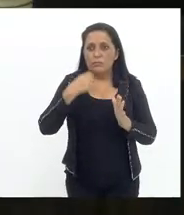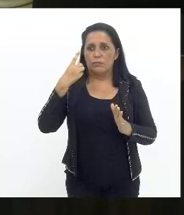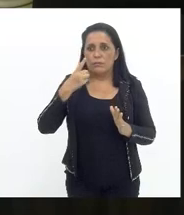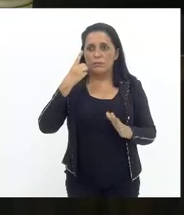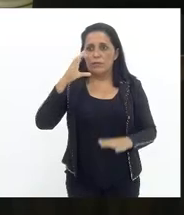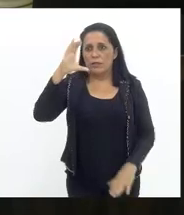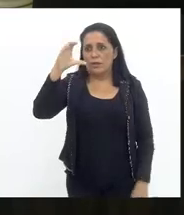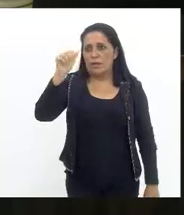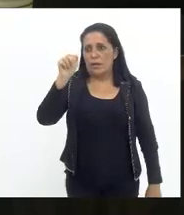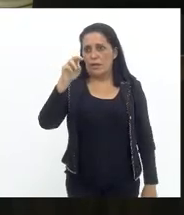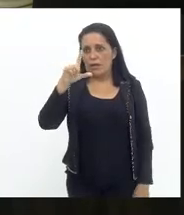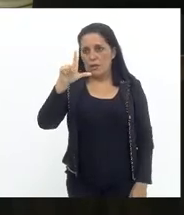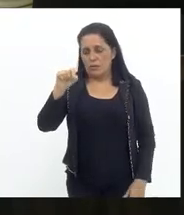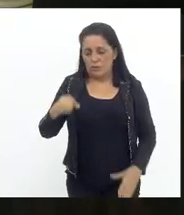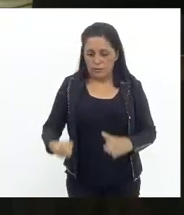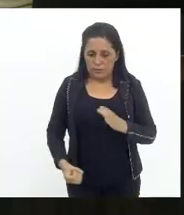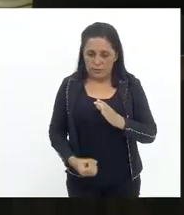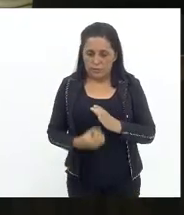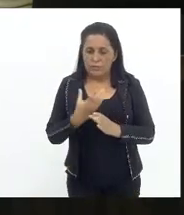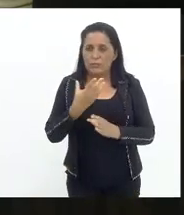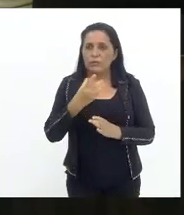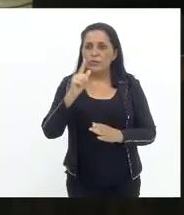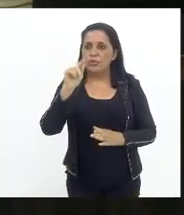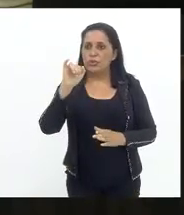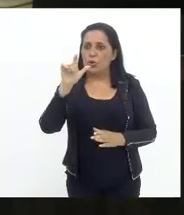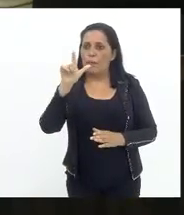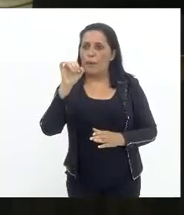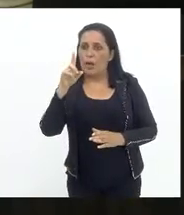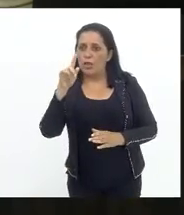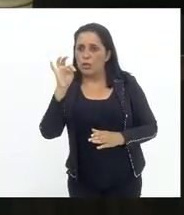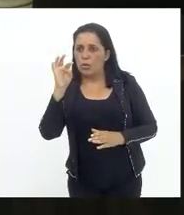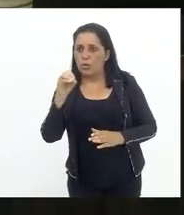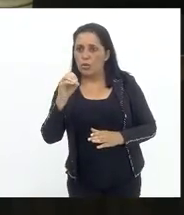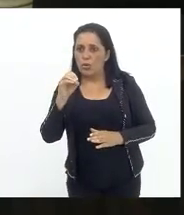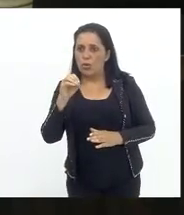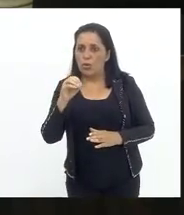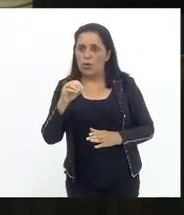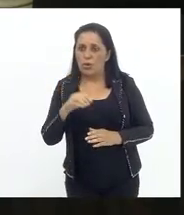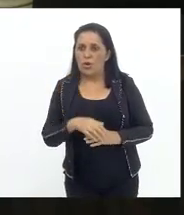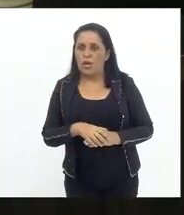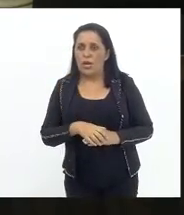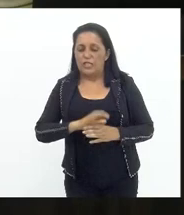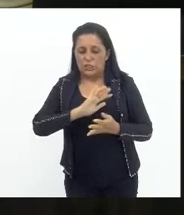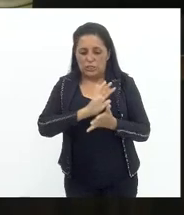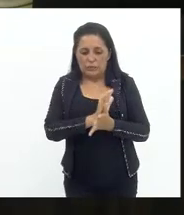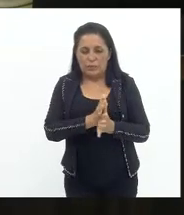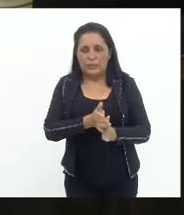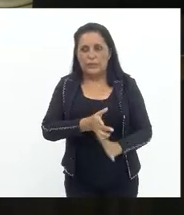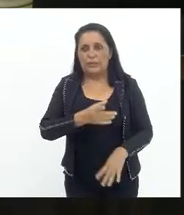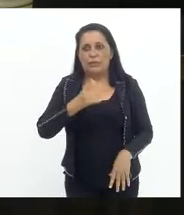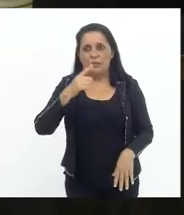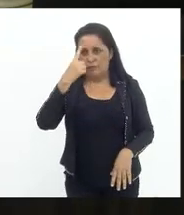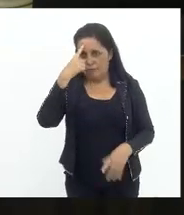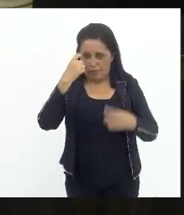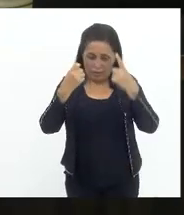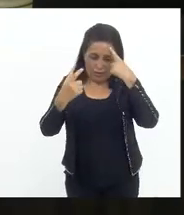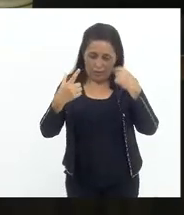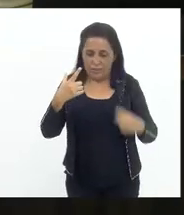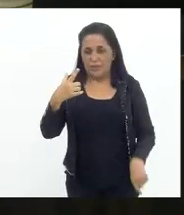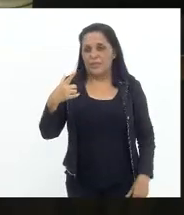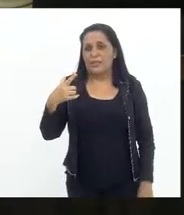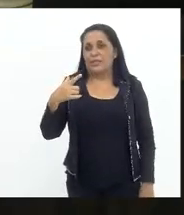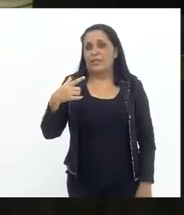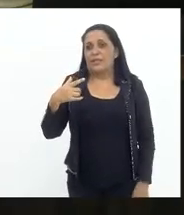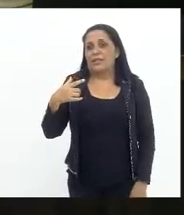Palmares, que cria o Programa Estadual de Combate à Violência e à Discriminação a Lésbicas, Gays, Travestis e